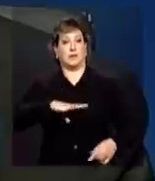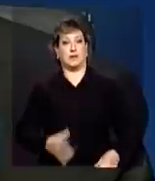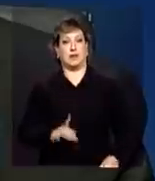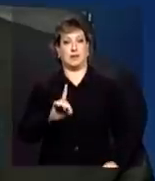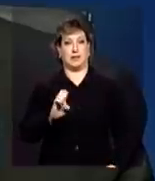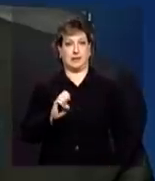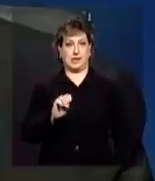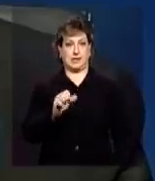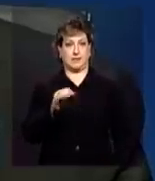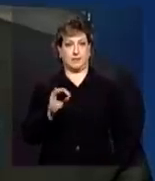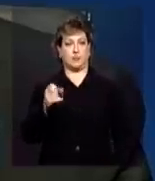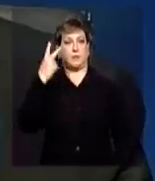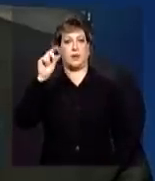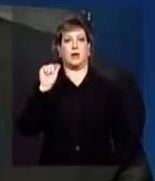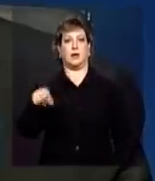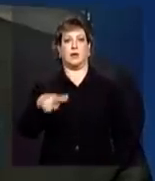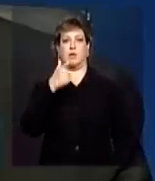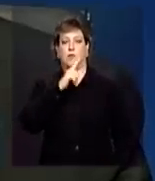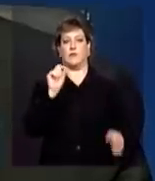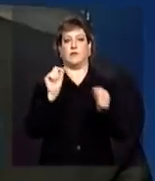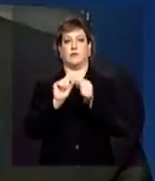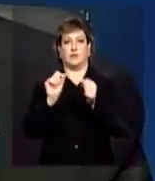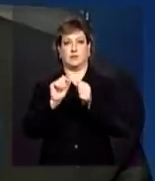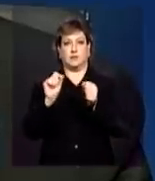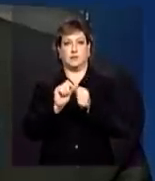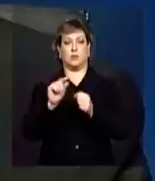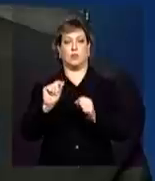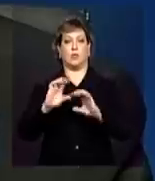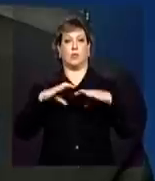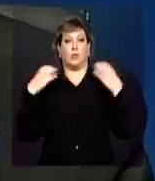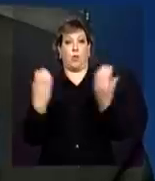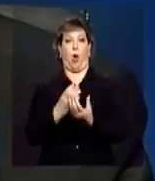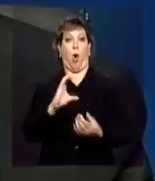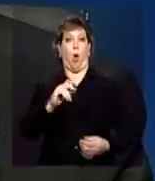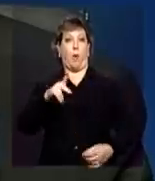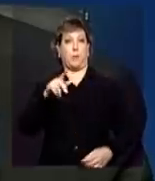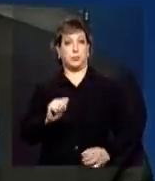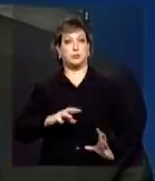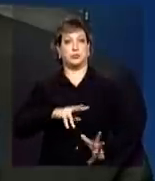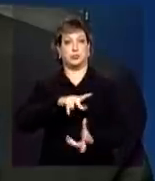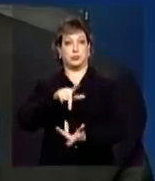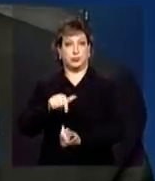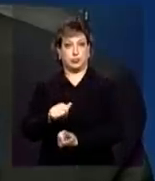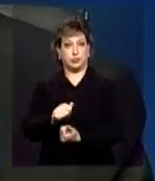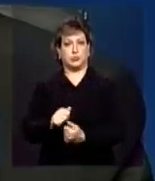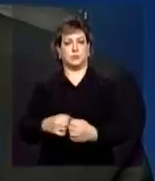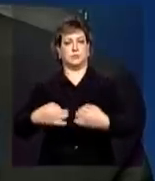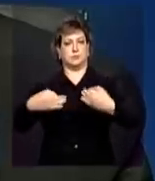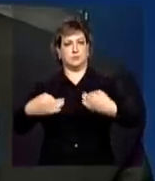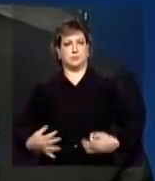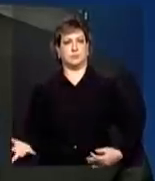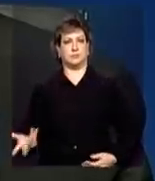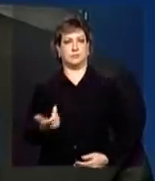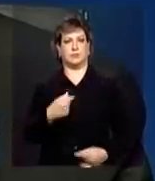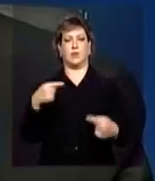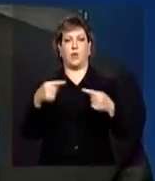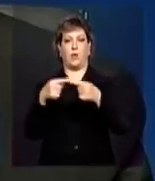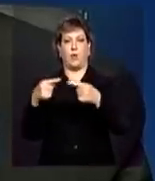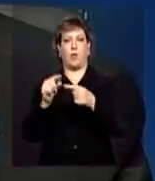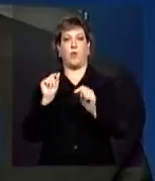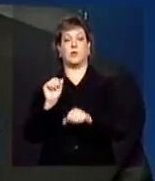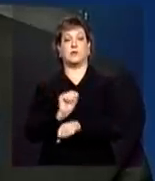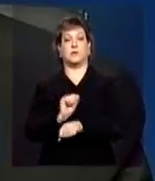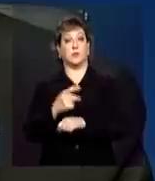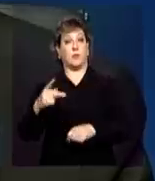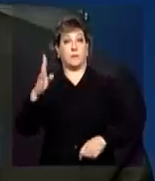desafios para realizarmos uma Copa do Mundo à altura da expectativa